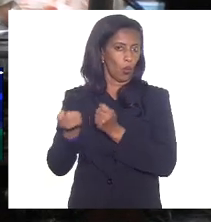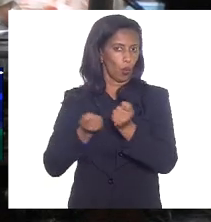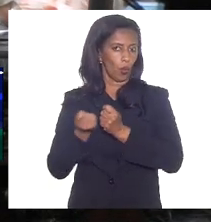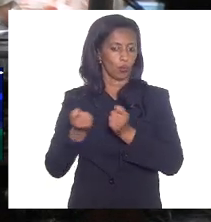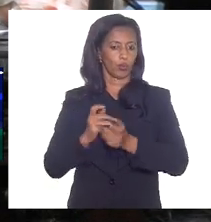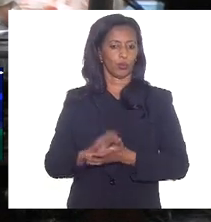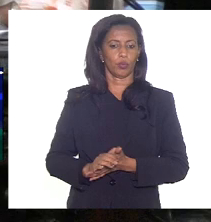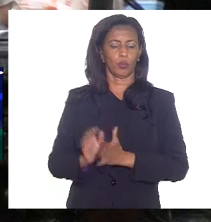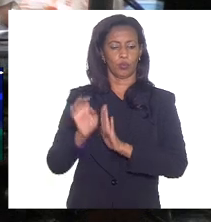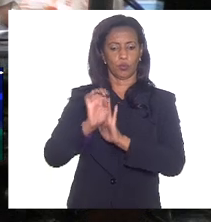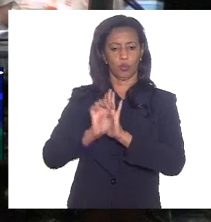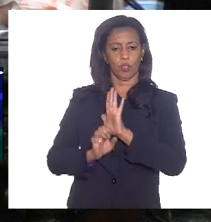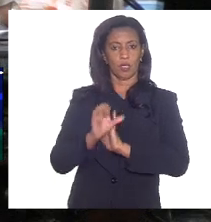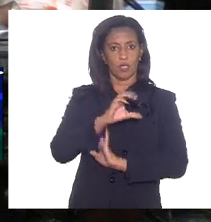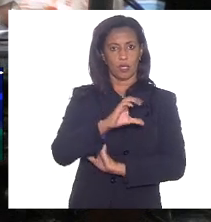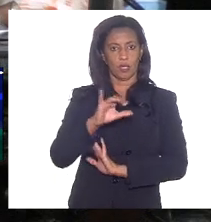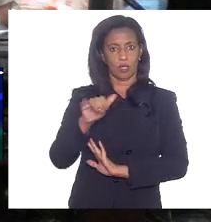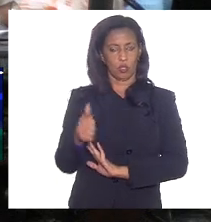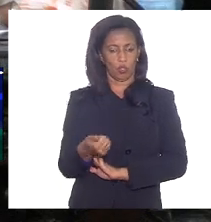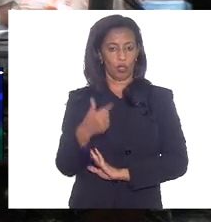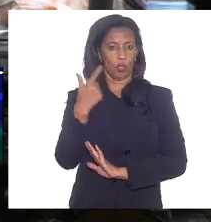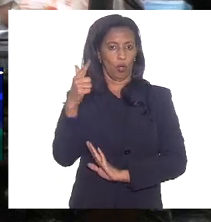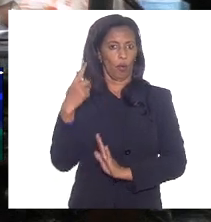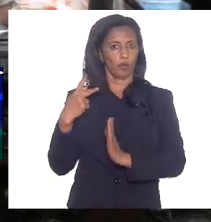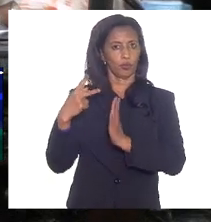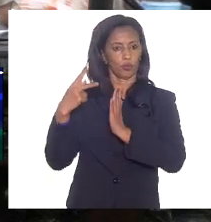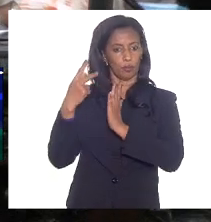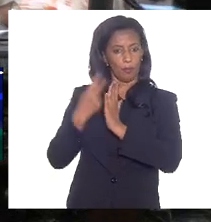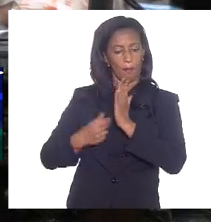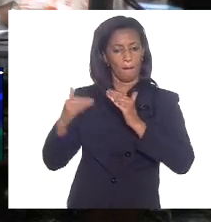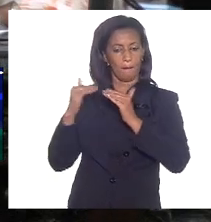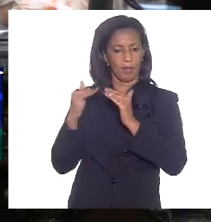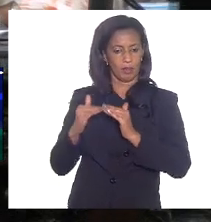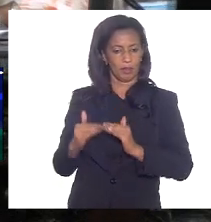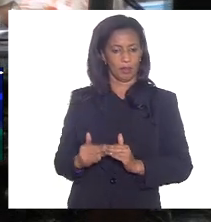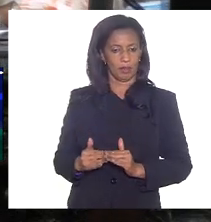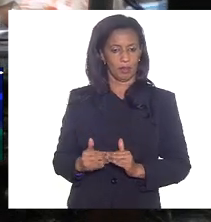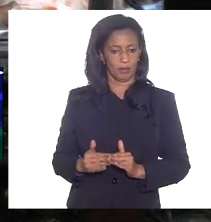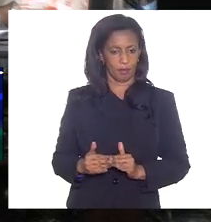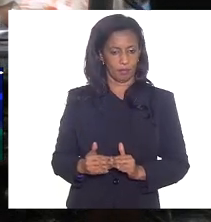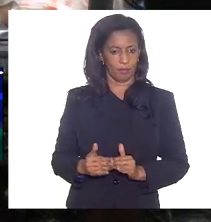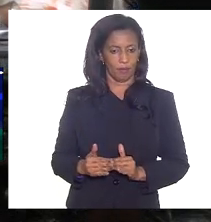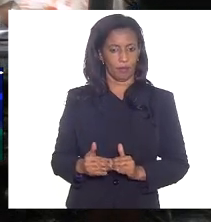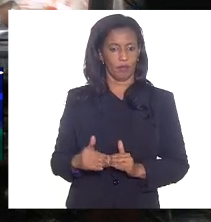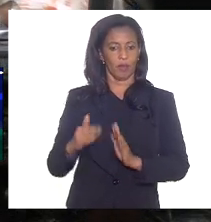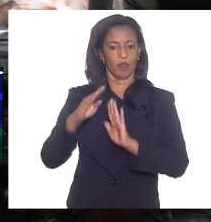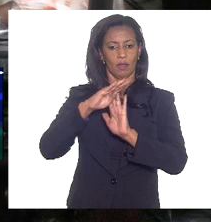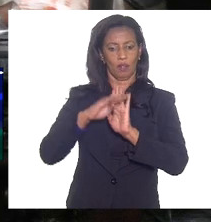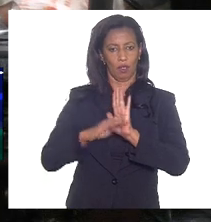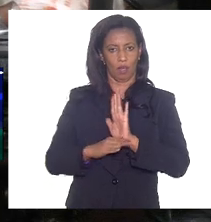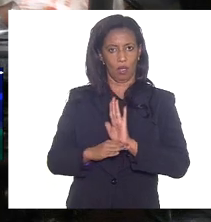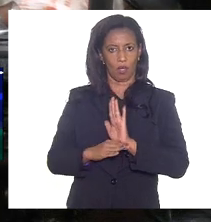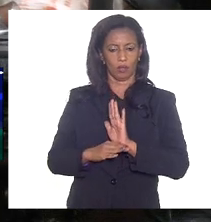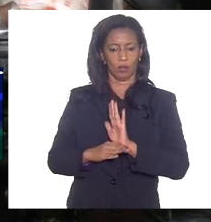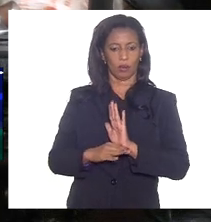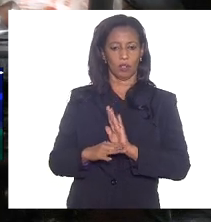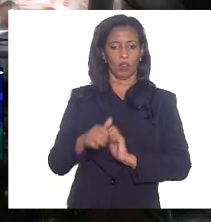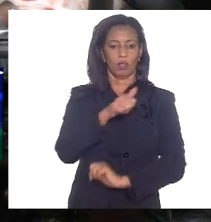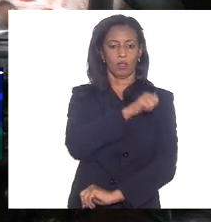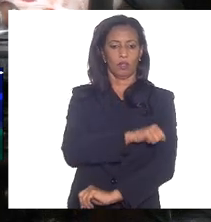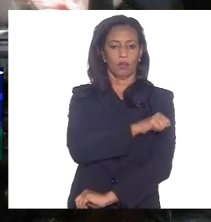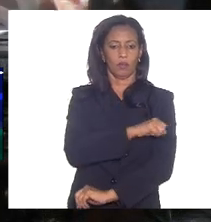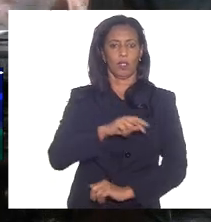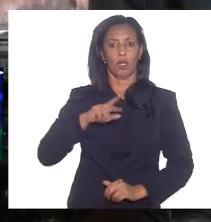favorável com a emenda da CCJ. Novos pareceres à emenda de plenário. Questão de ordem, deputada enfermeira